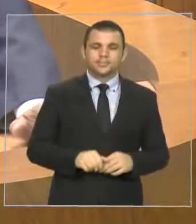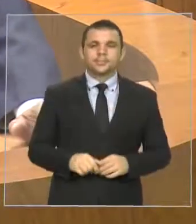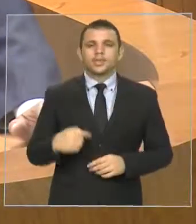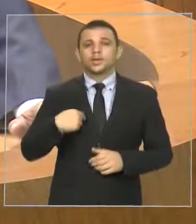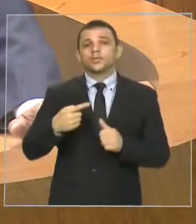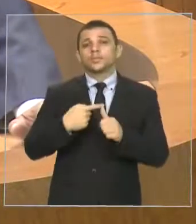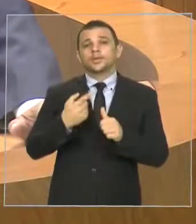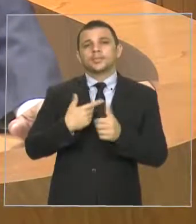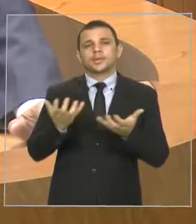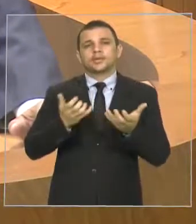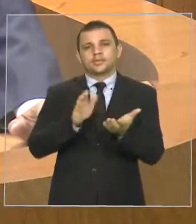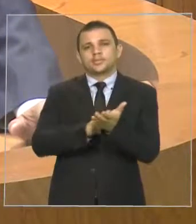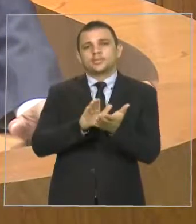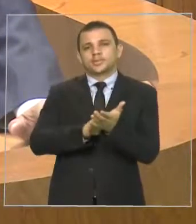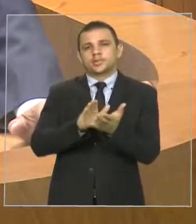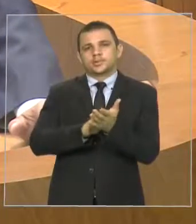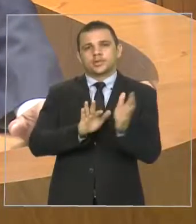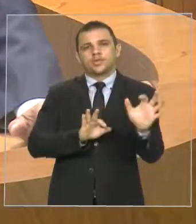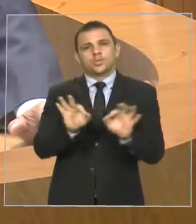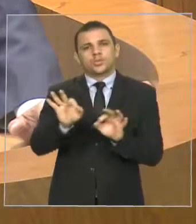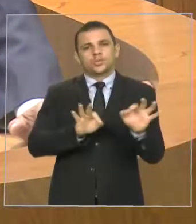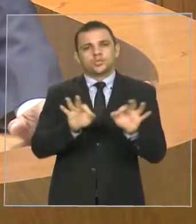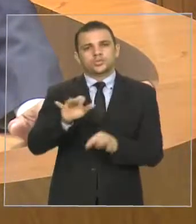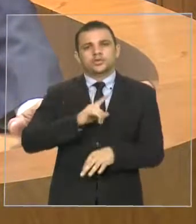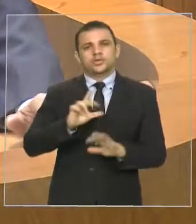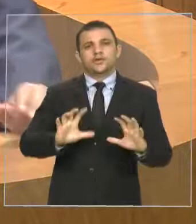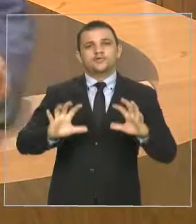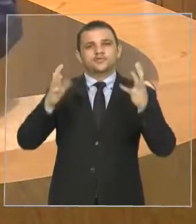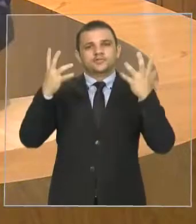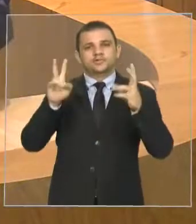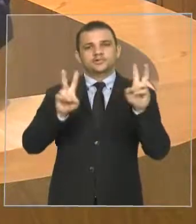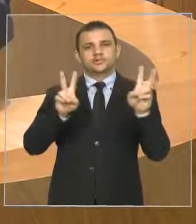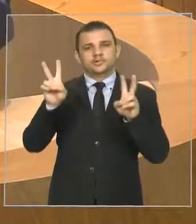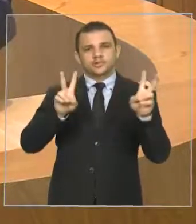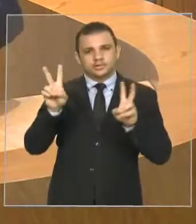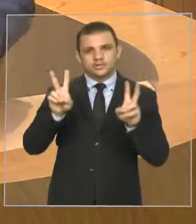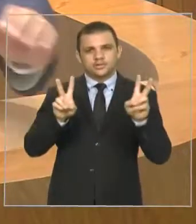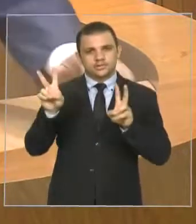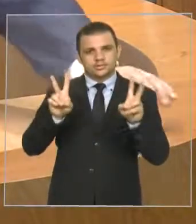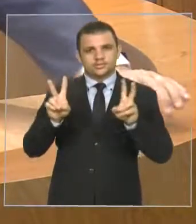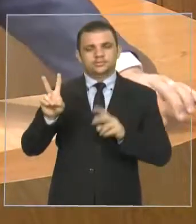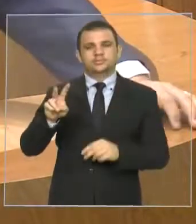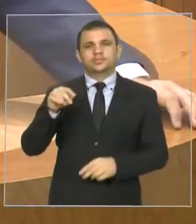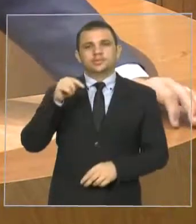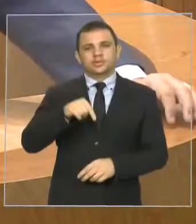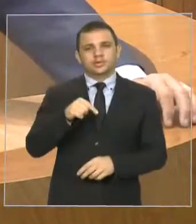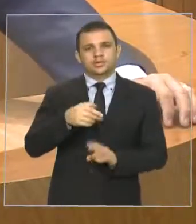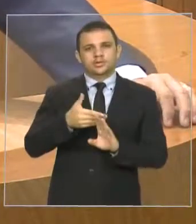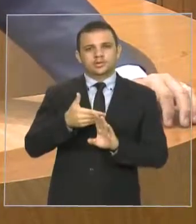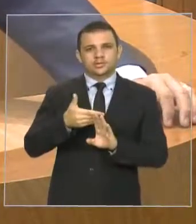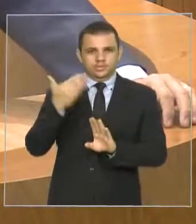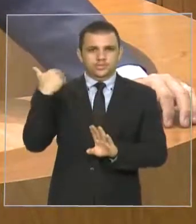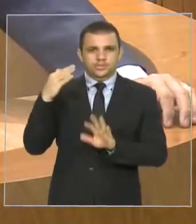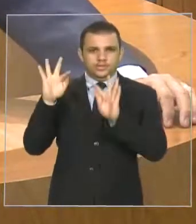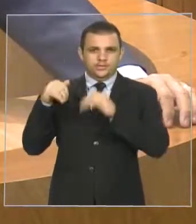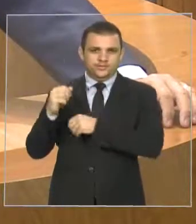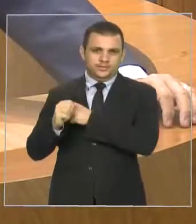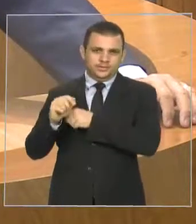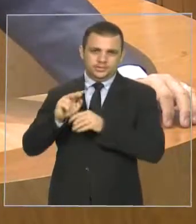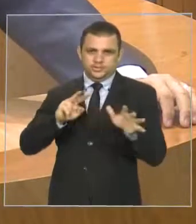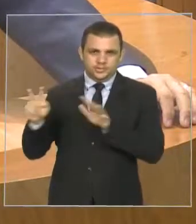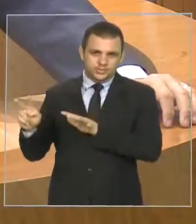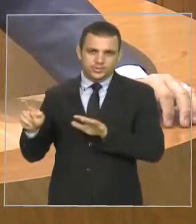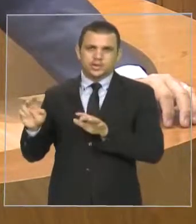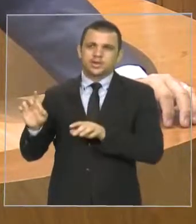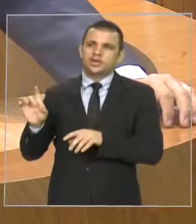organização das festas carnavalescas nesse último final de semana em várias cidades do estado do